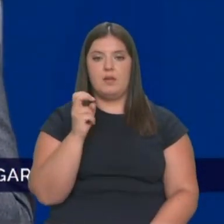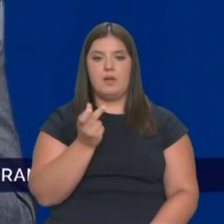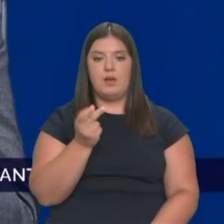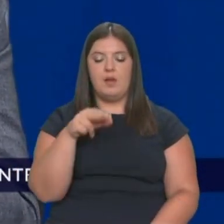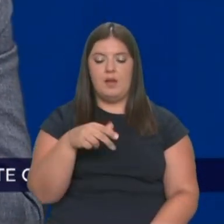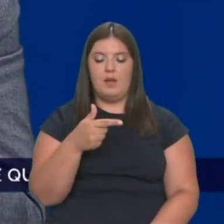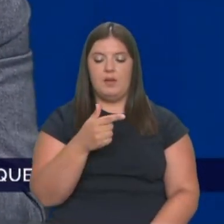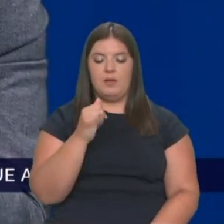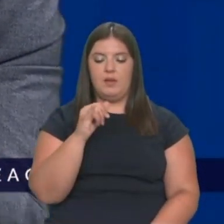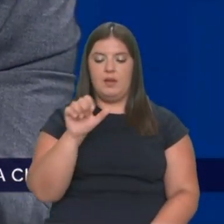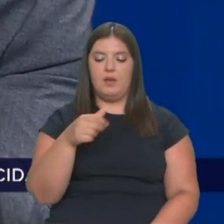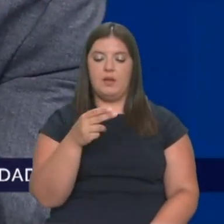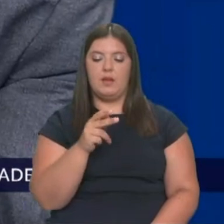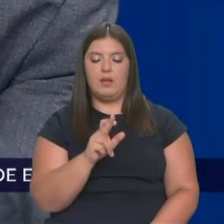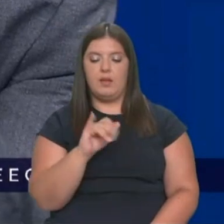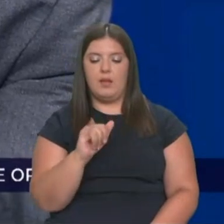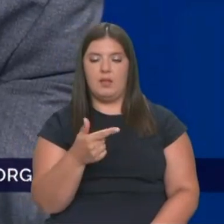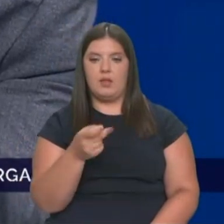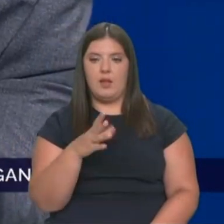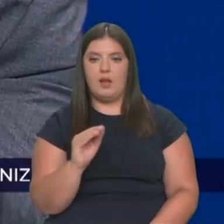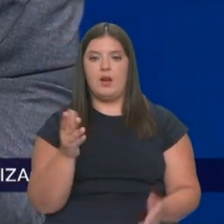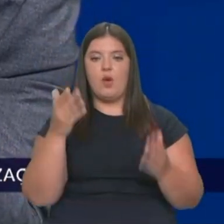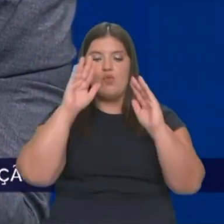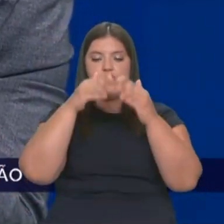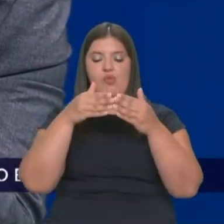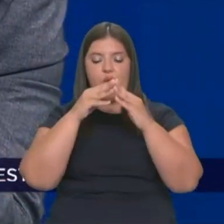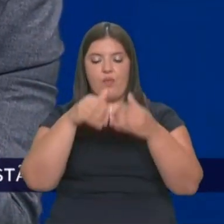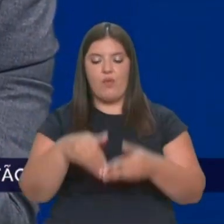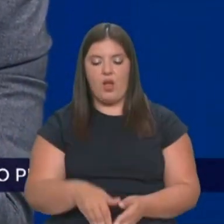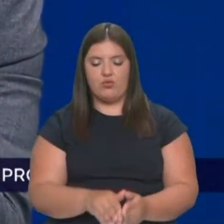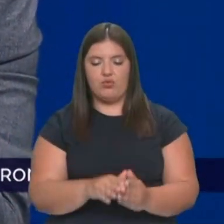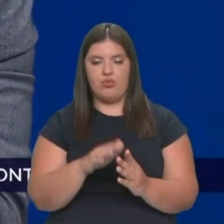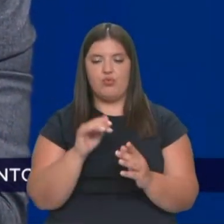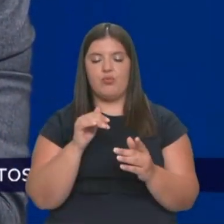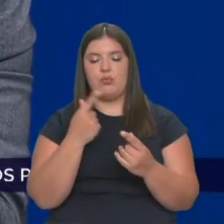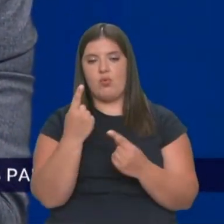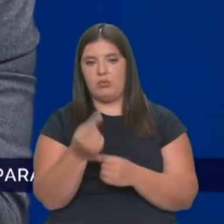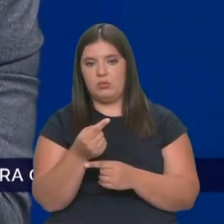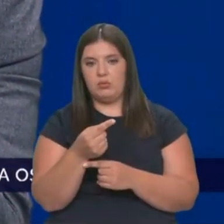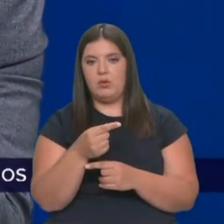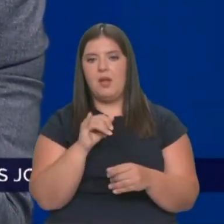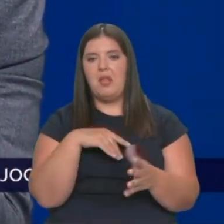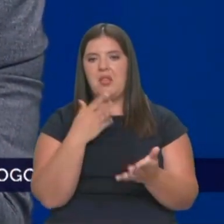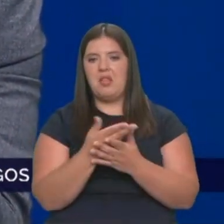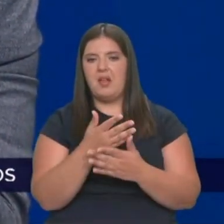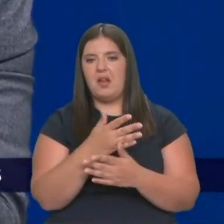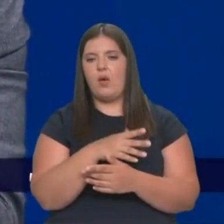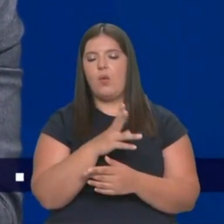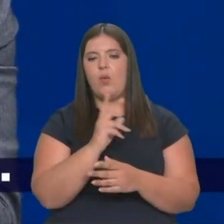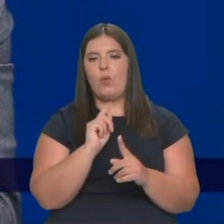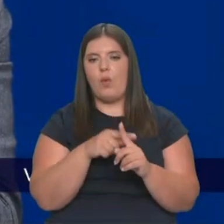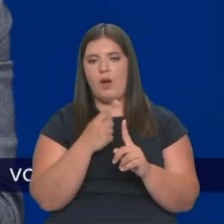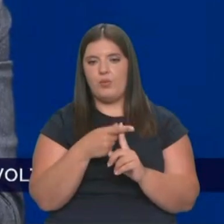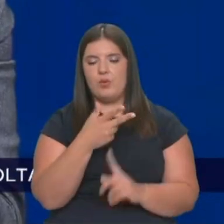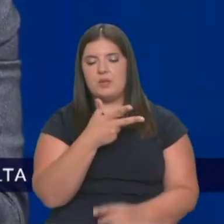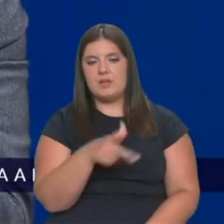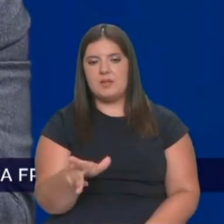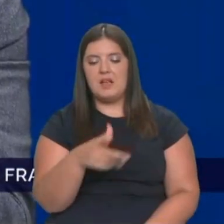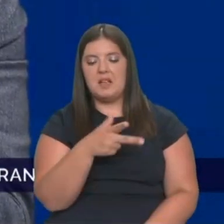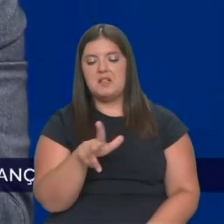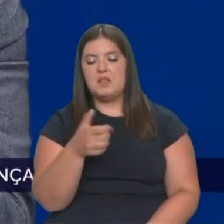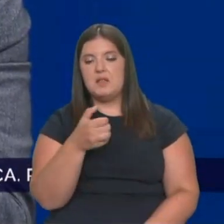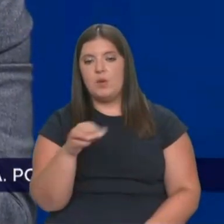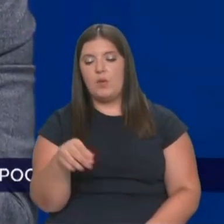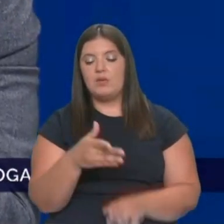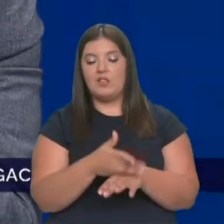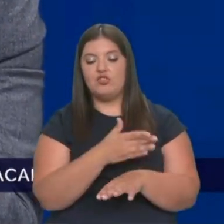Antiquitera, o naufrágio de um navio que nos leva até ao ano 100 a 150 a.C.